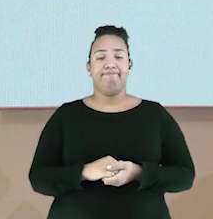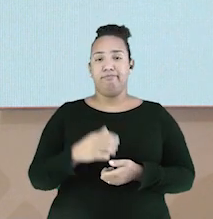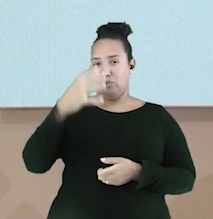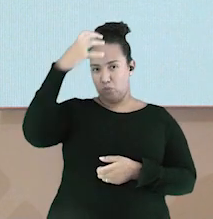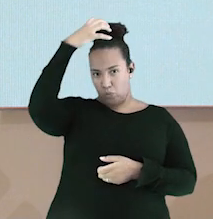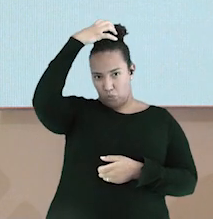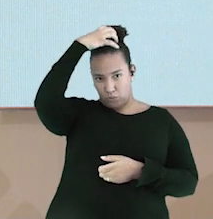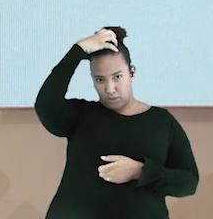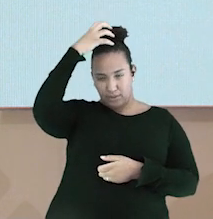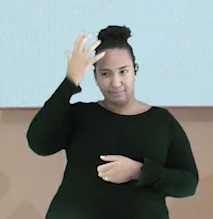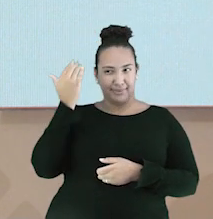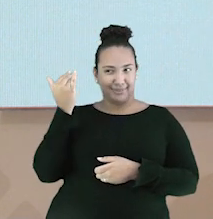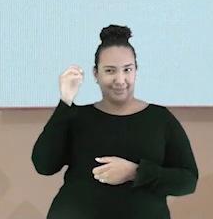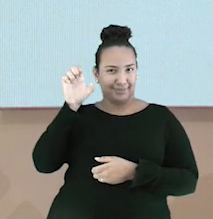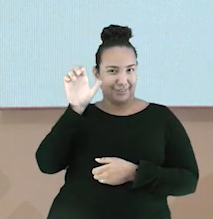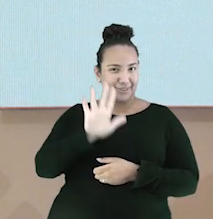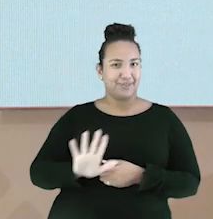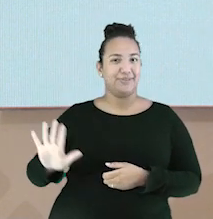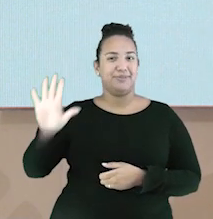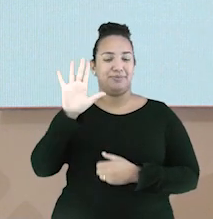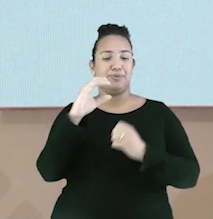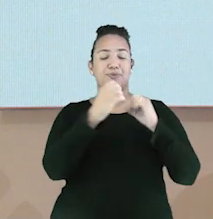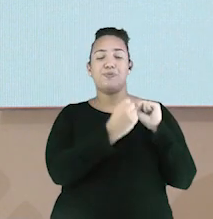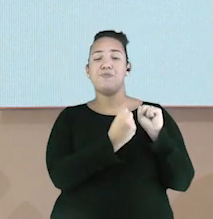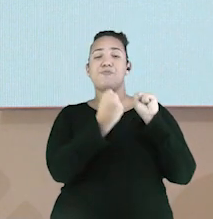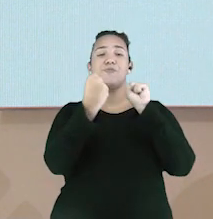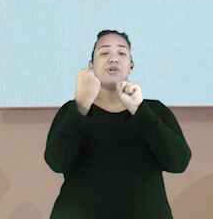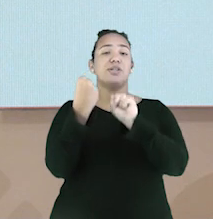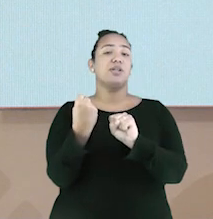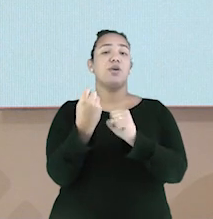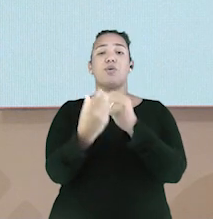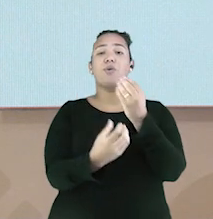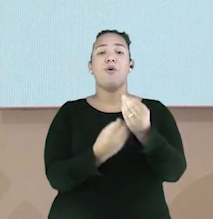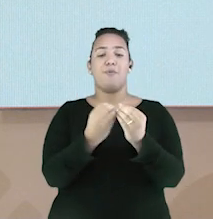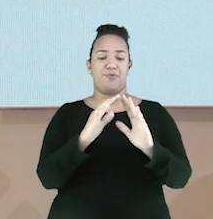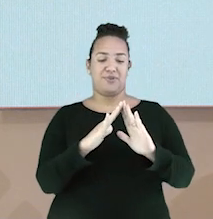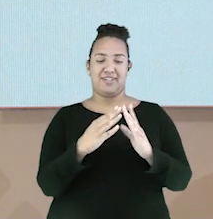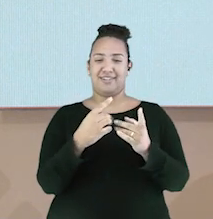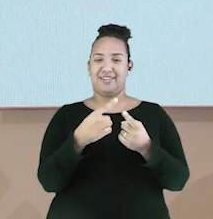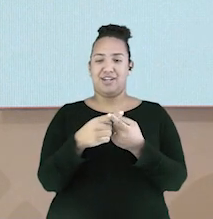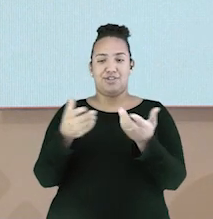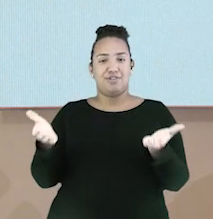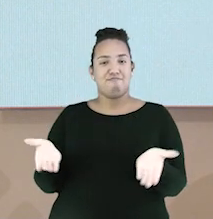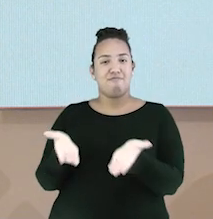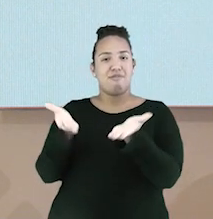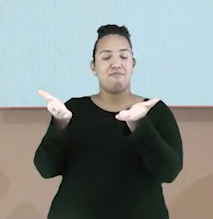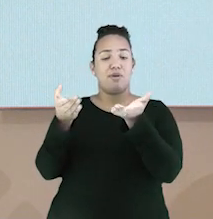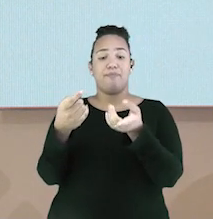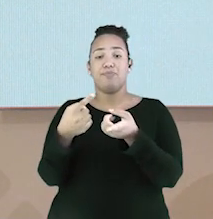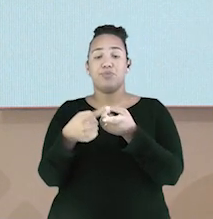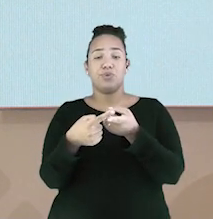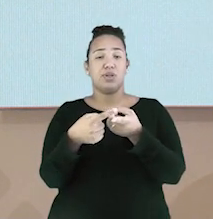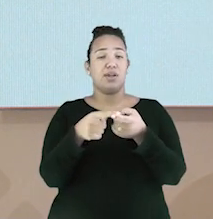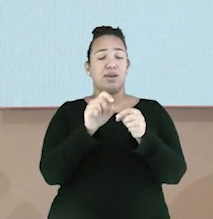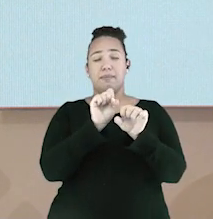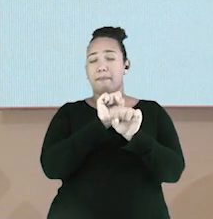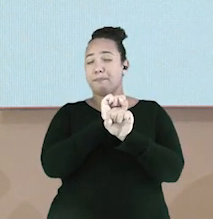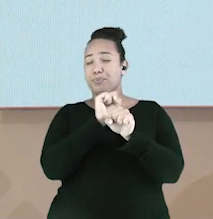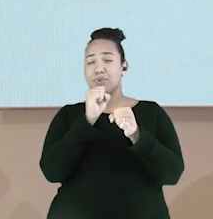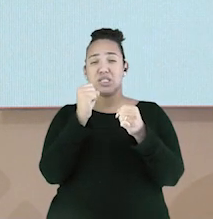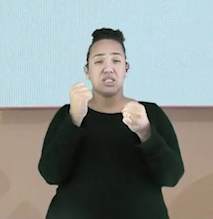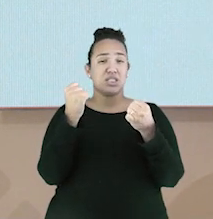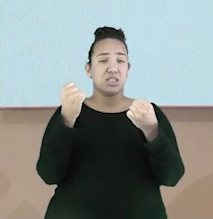da Europa tinham seu poder sustentado pela autoridade da Igreja, uma vez que era praticamente